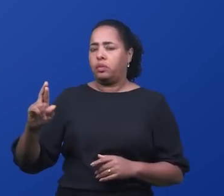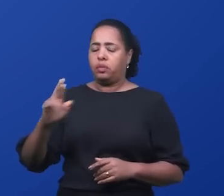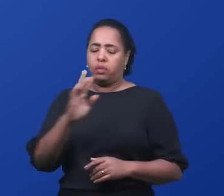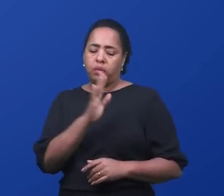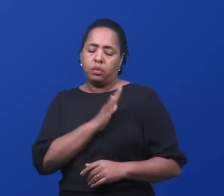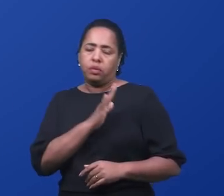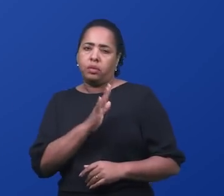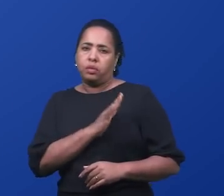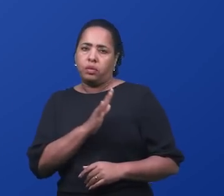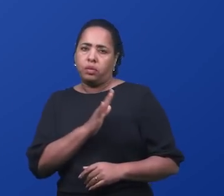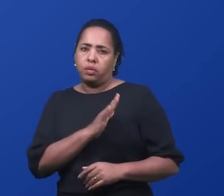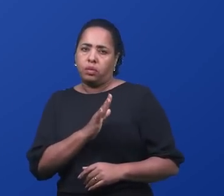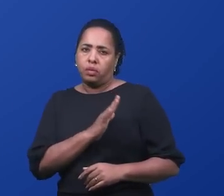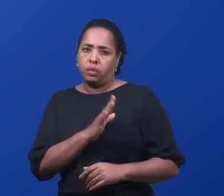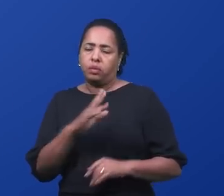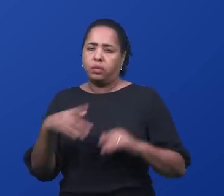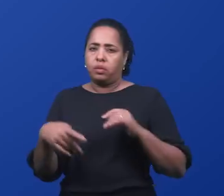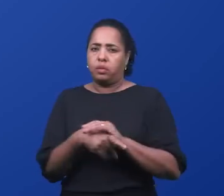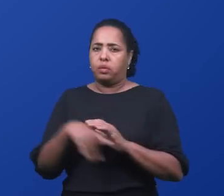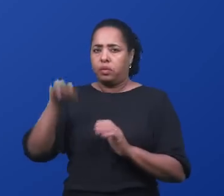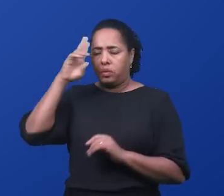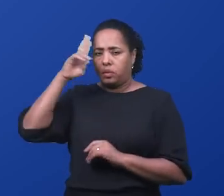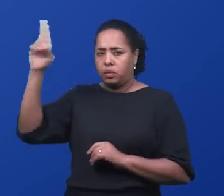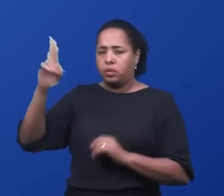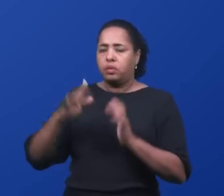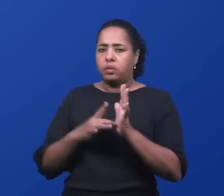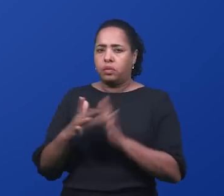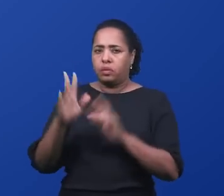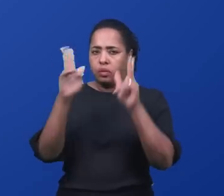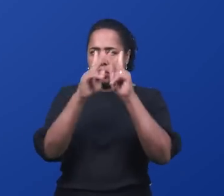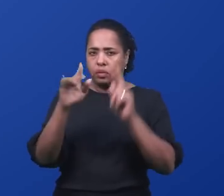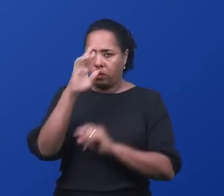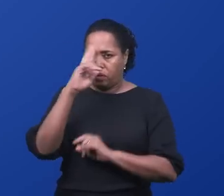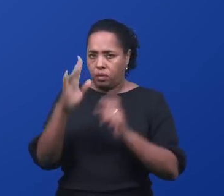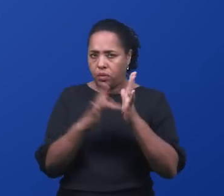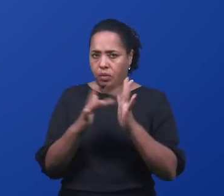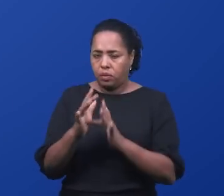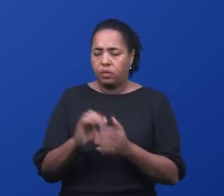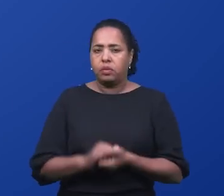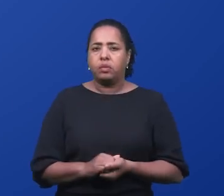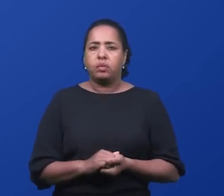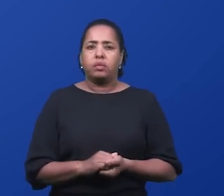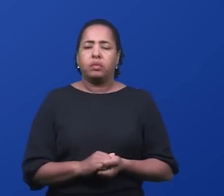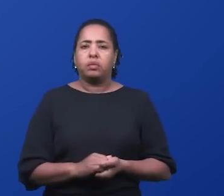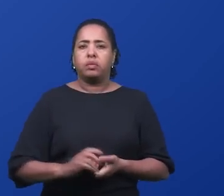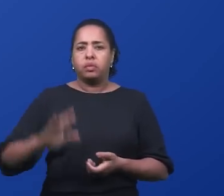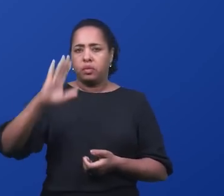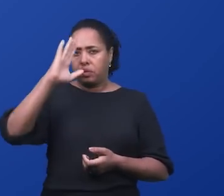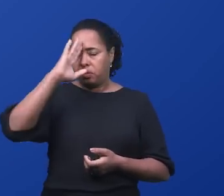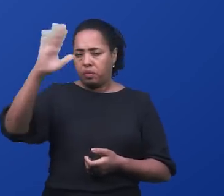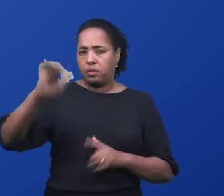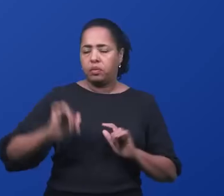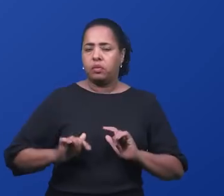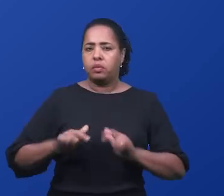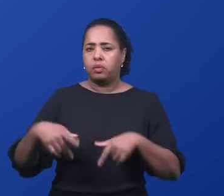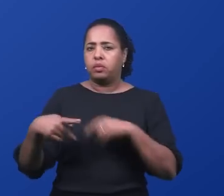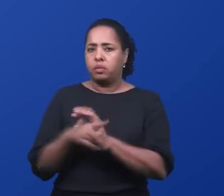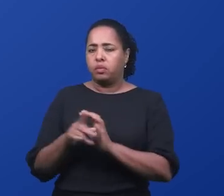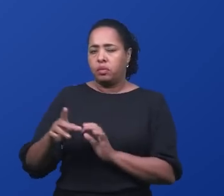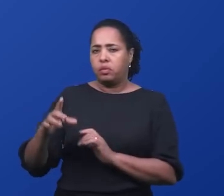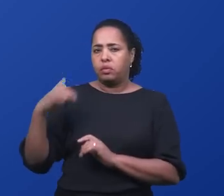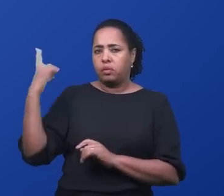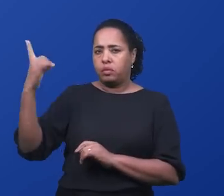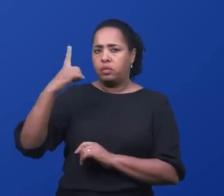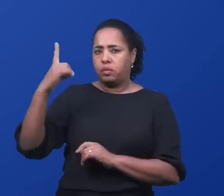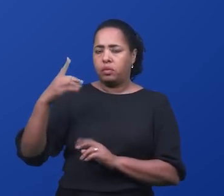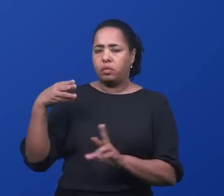seu coração era da parte do Senhor, a parte do Senhor Jesus. Dentre os principais feitos de Davi, vou